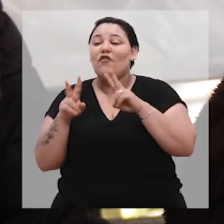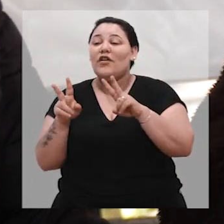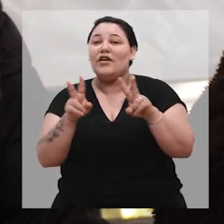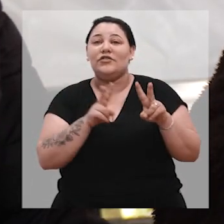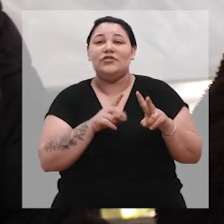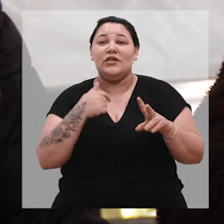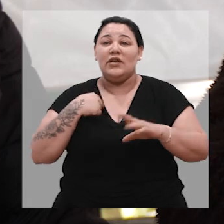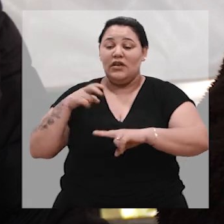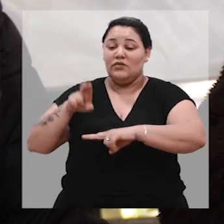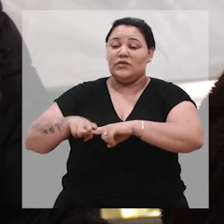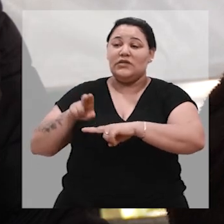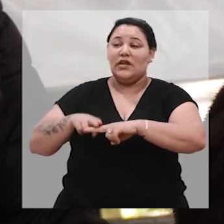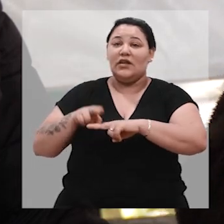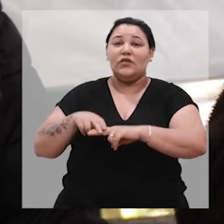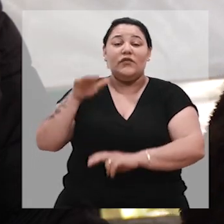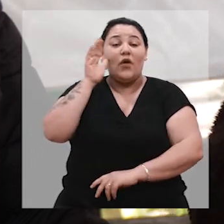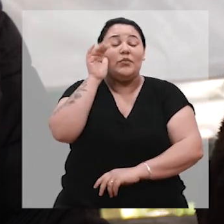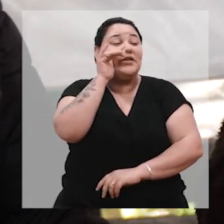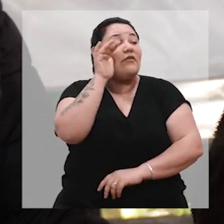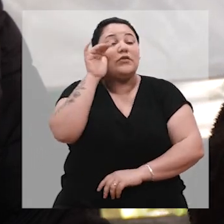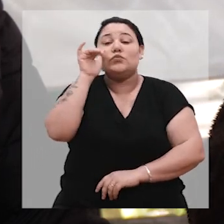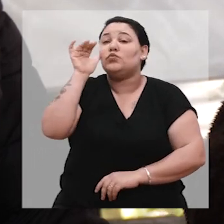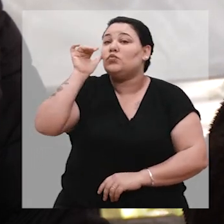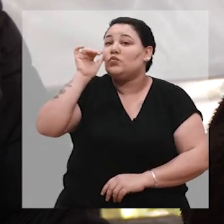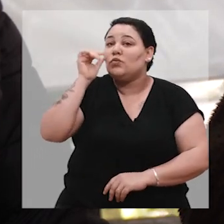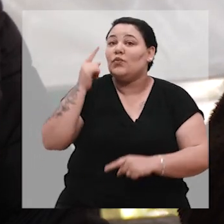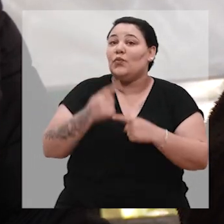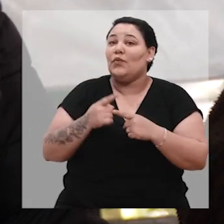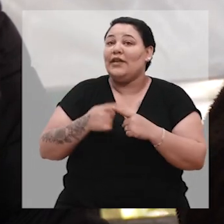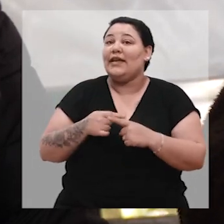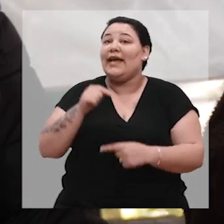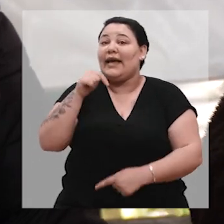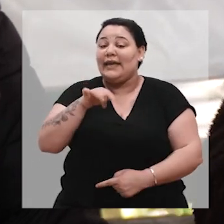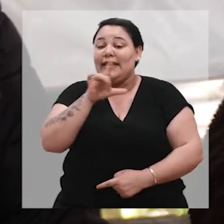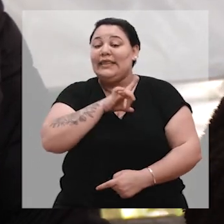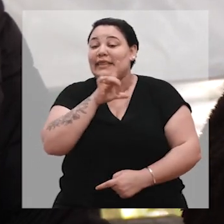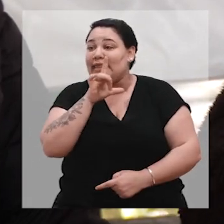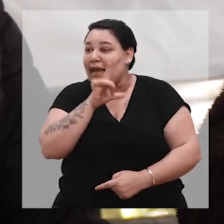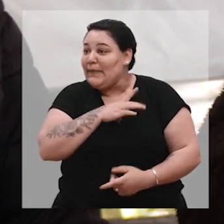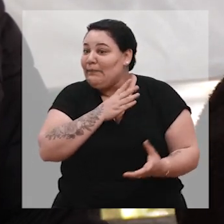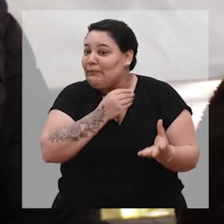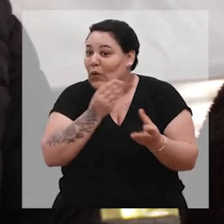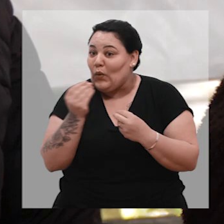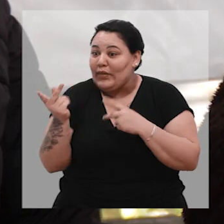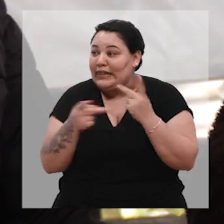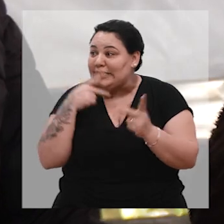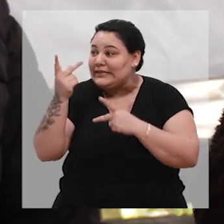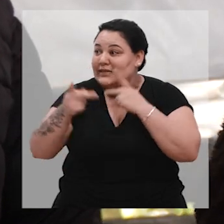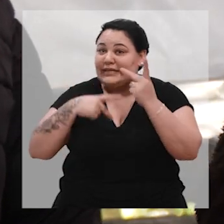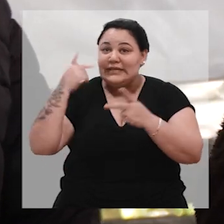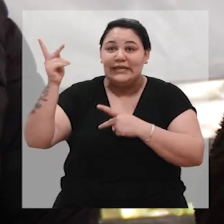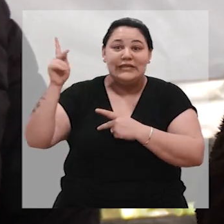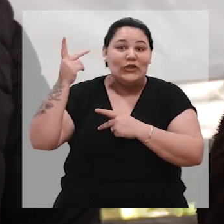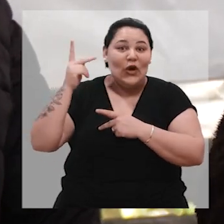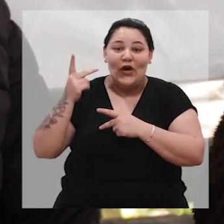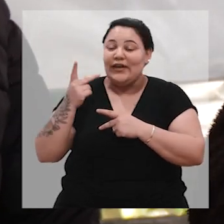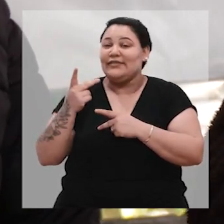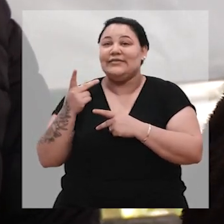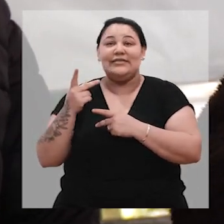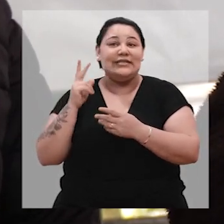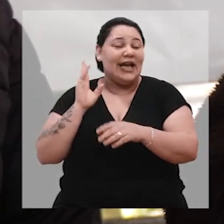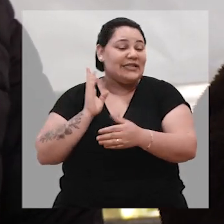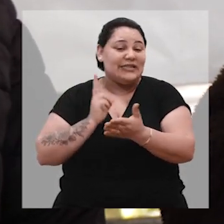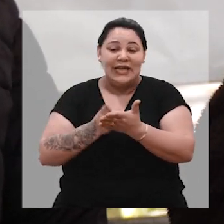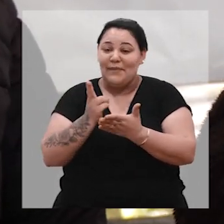minha volta, eu vejo as atrações, eu gosto de sentar em algum lugar e ficar observando. Porque aqui tem história pra caramba.